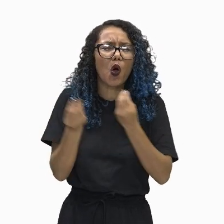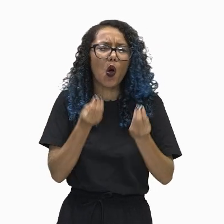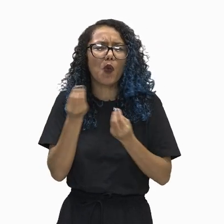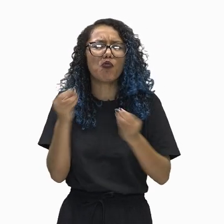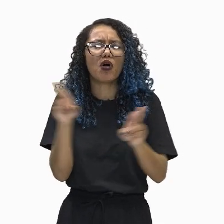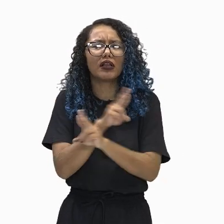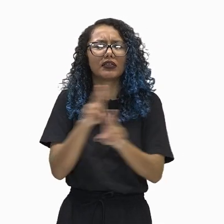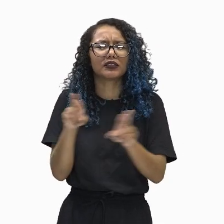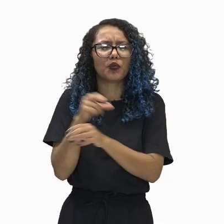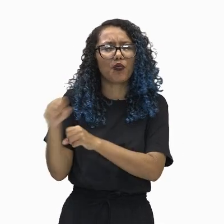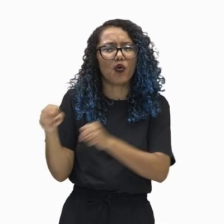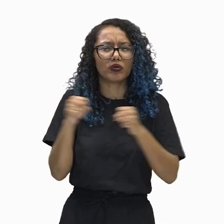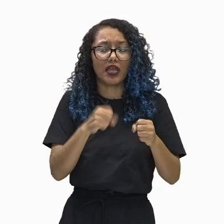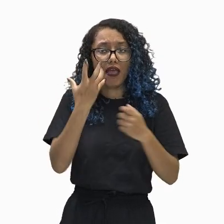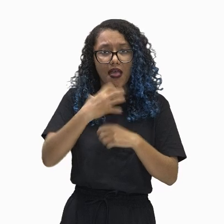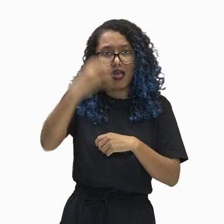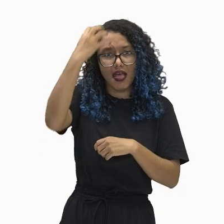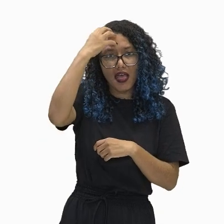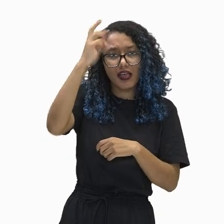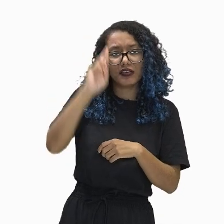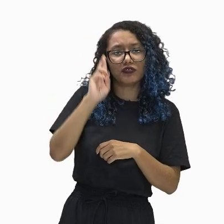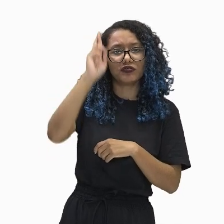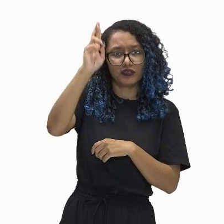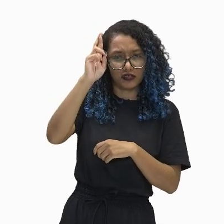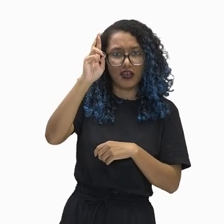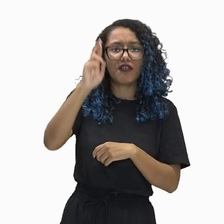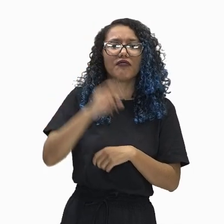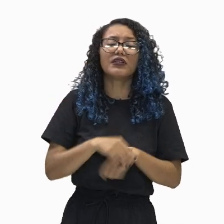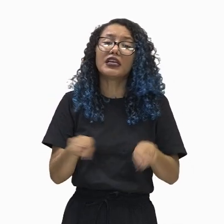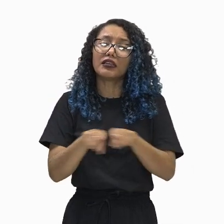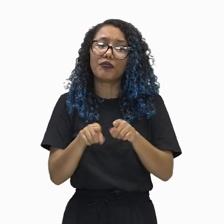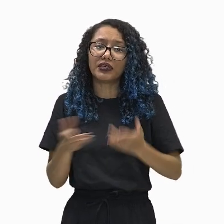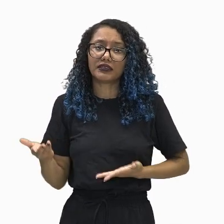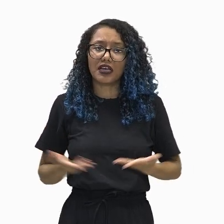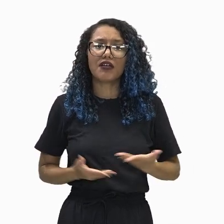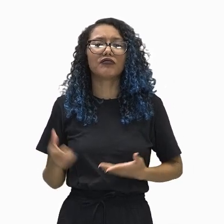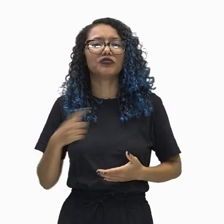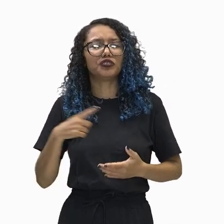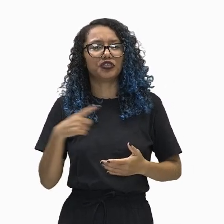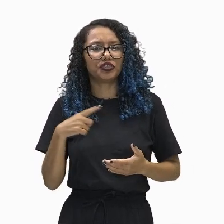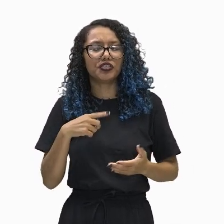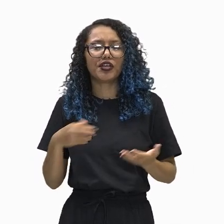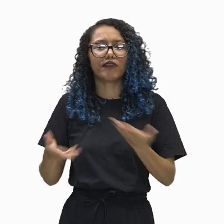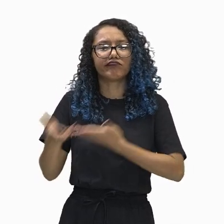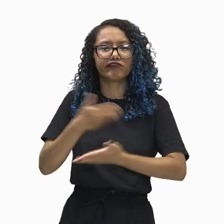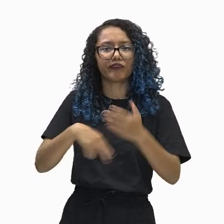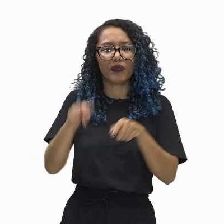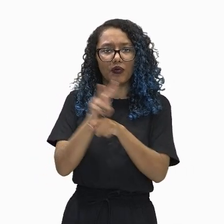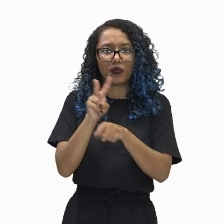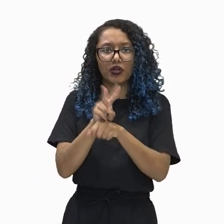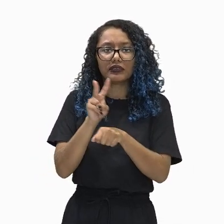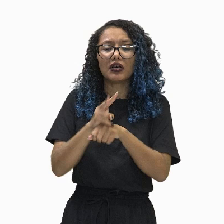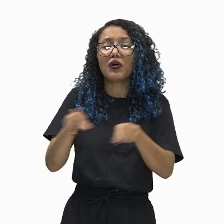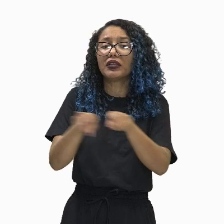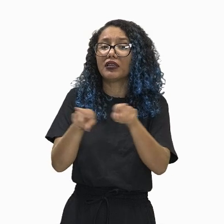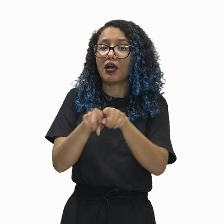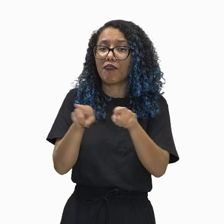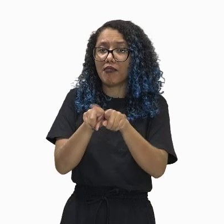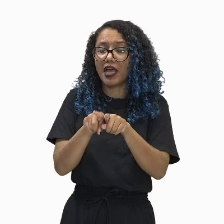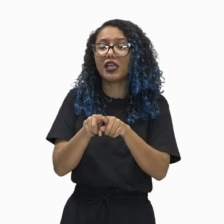senhores feudais e seus servos constituíam laços individuais de proteção e de obrigação mútua. Na